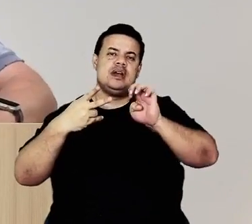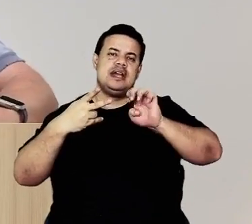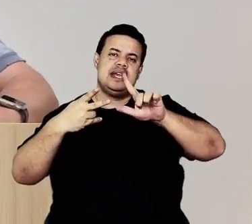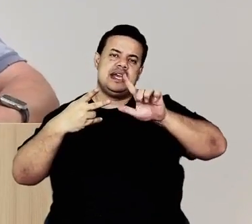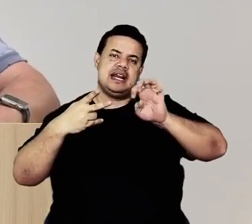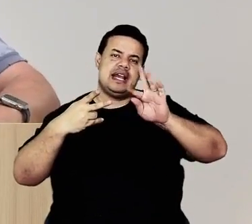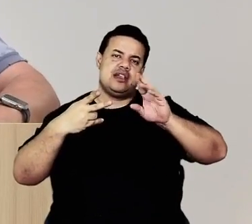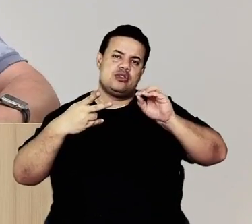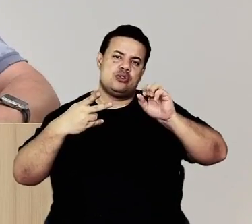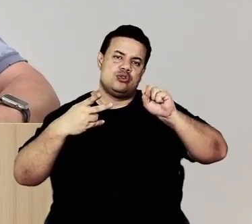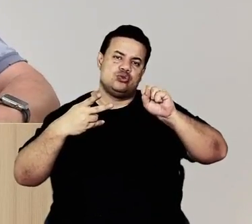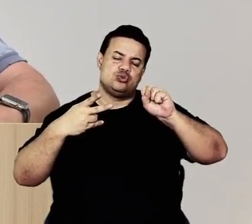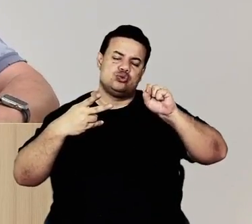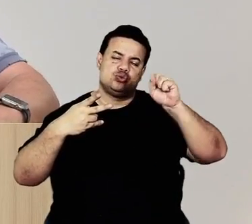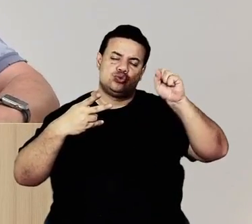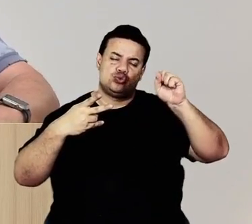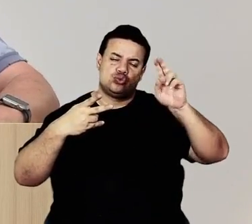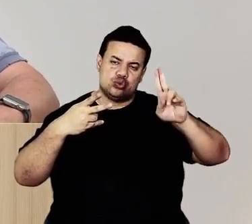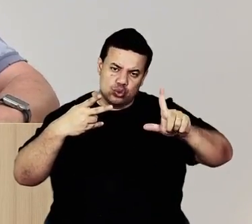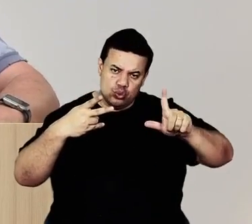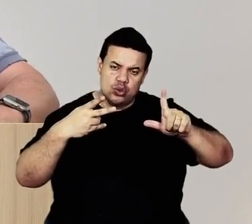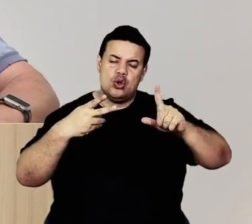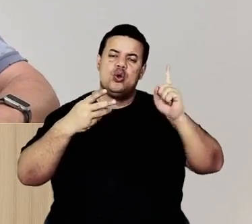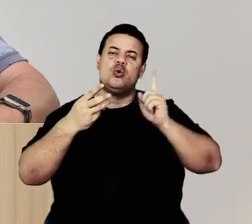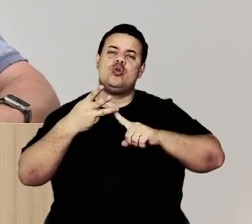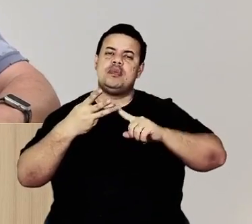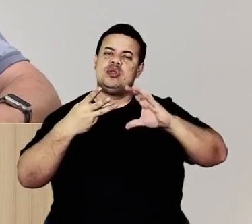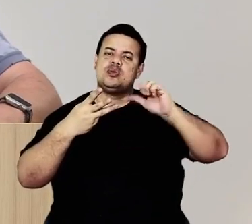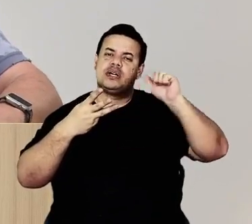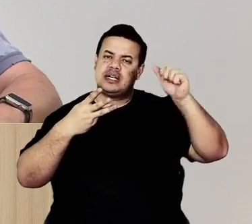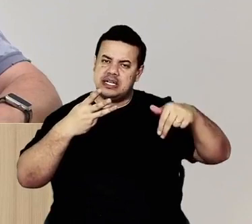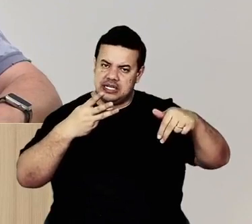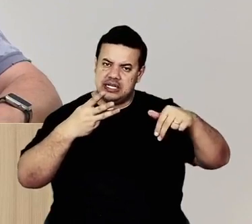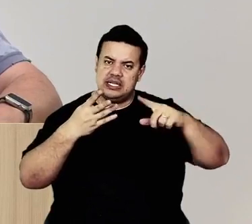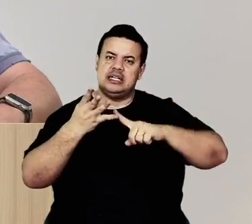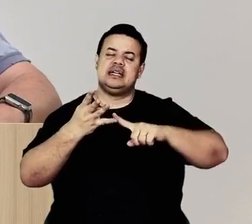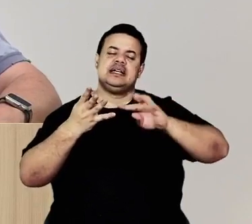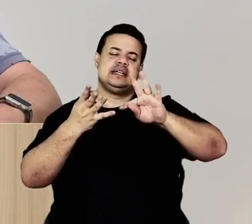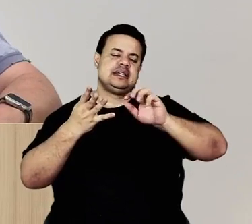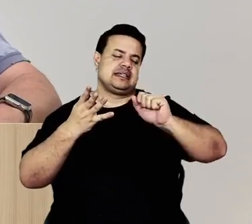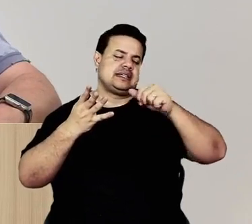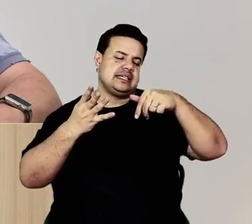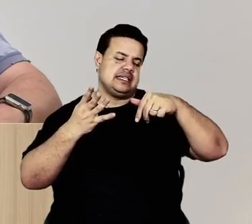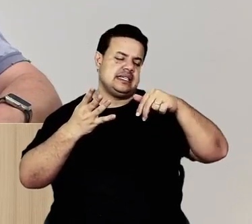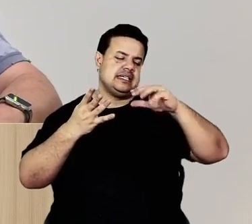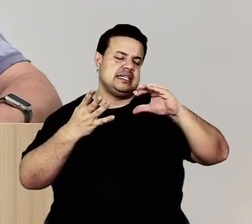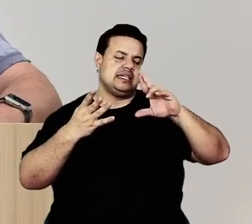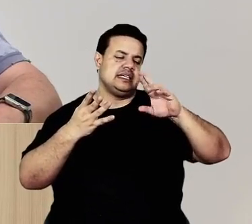ao C que também é um ponto né de referência lá no Tancredo Neves e